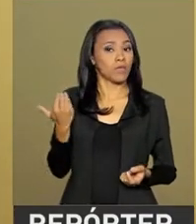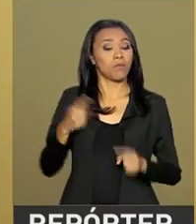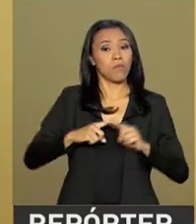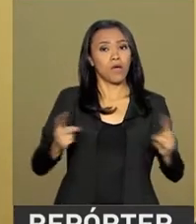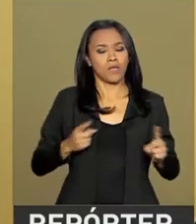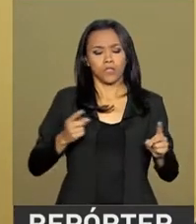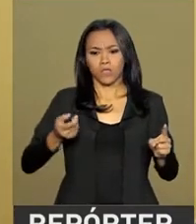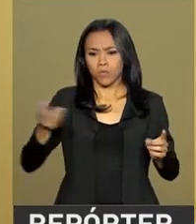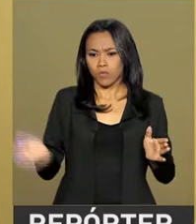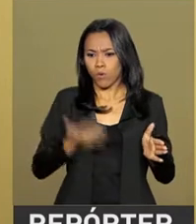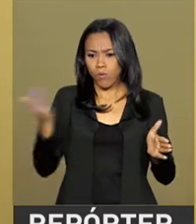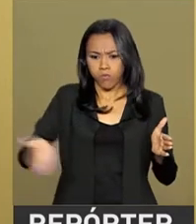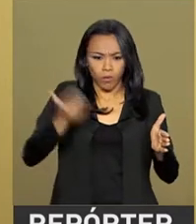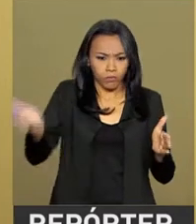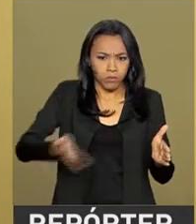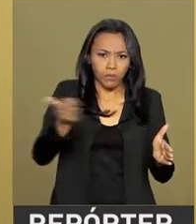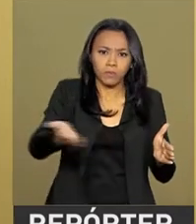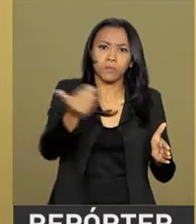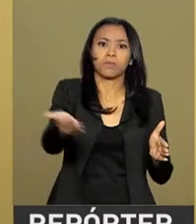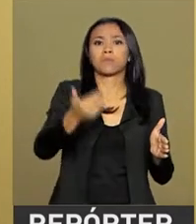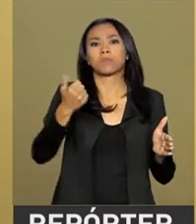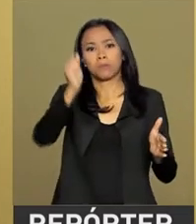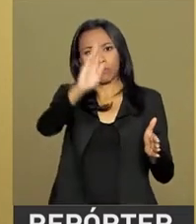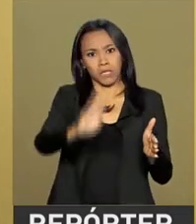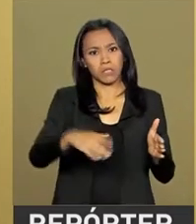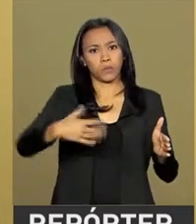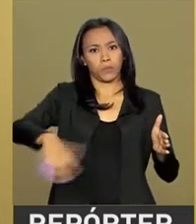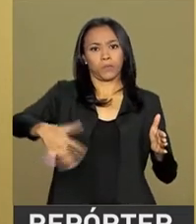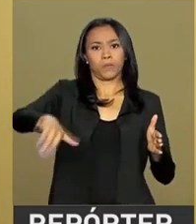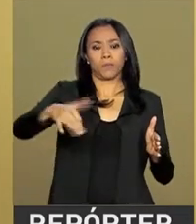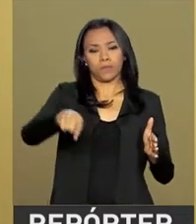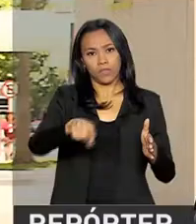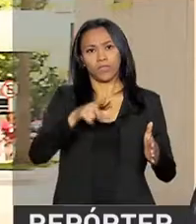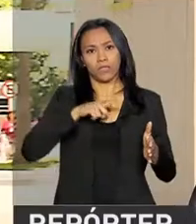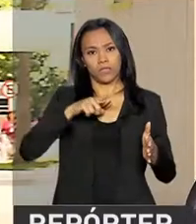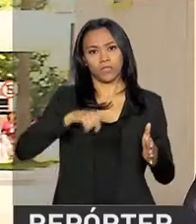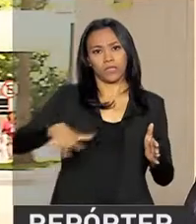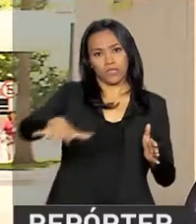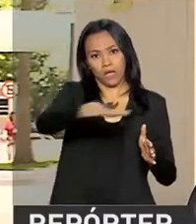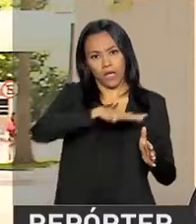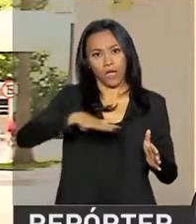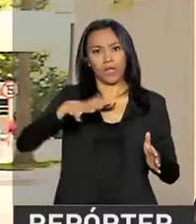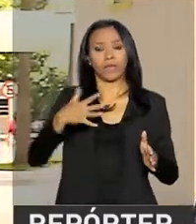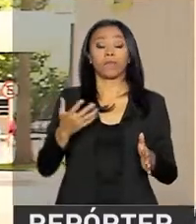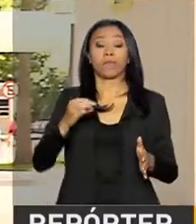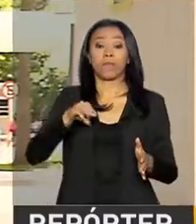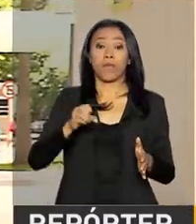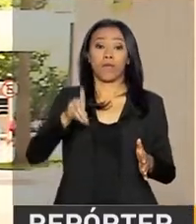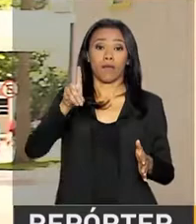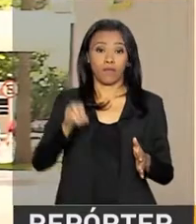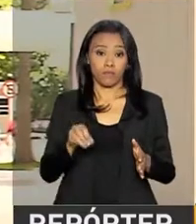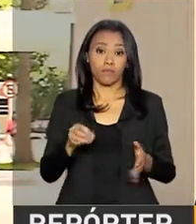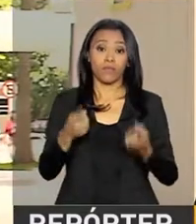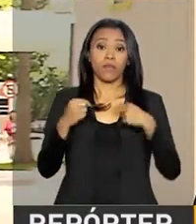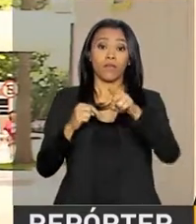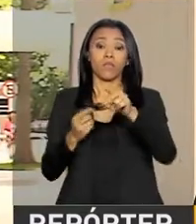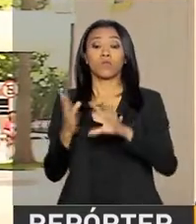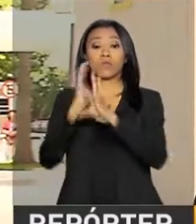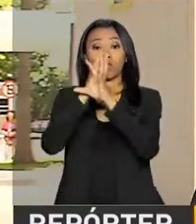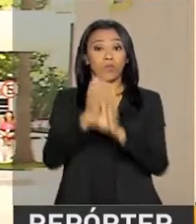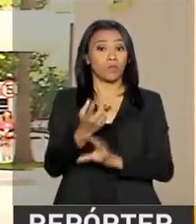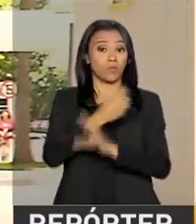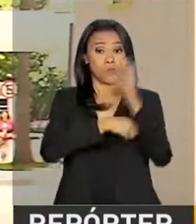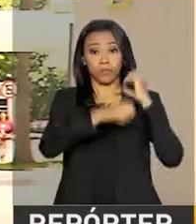produção faz com que o brasil tenha tenha se esse mercado no ano passado as exportações do país somaram cerca